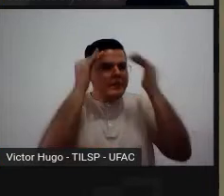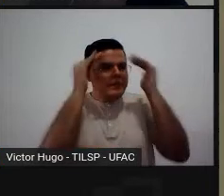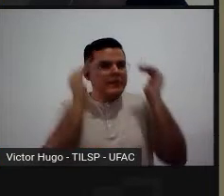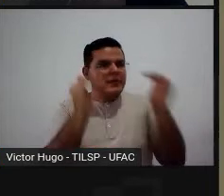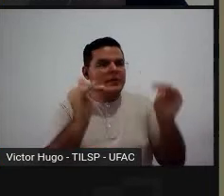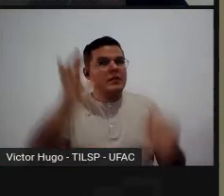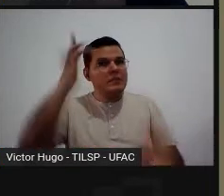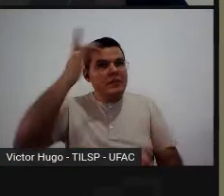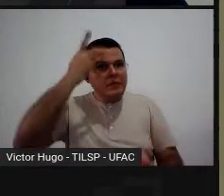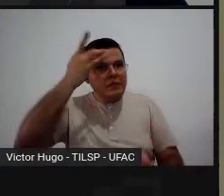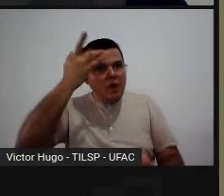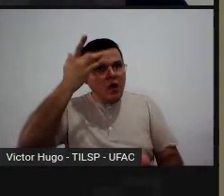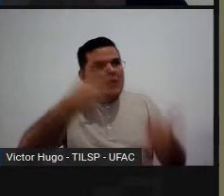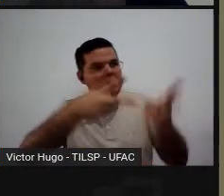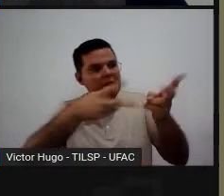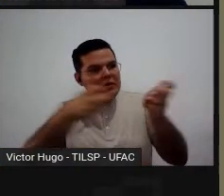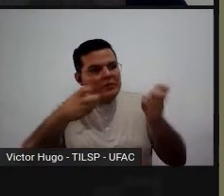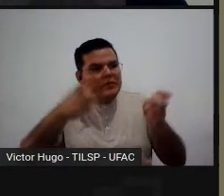pensamento,